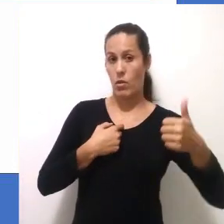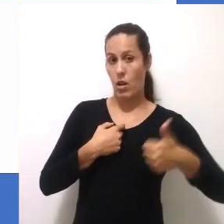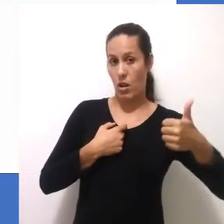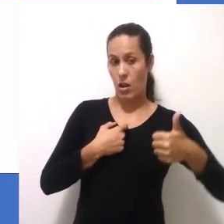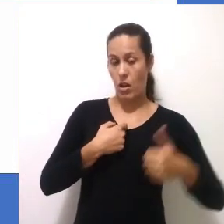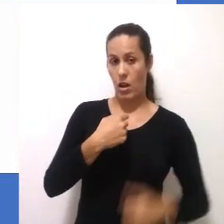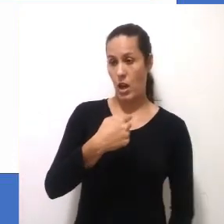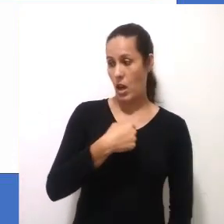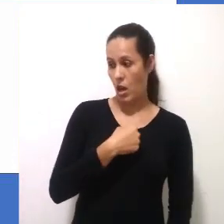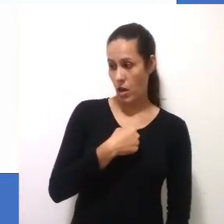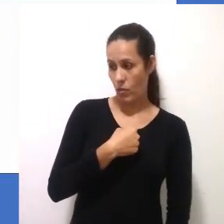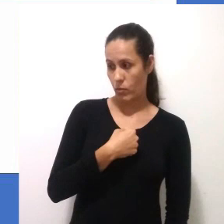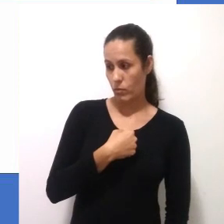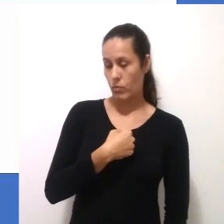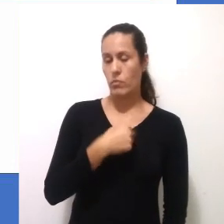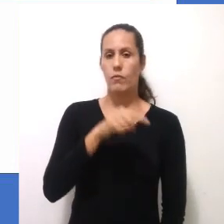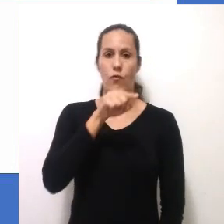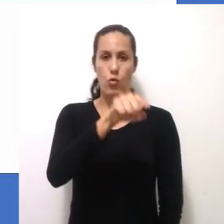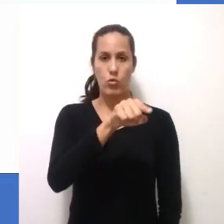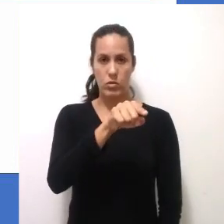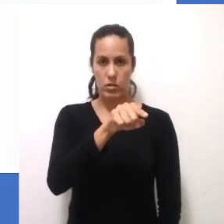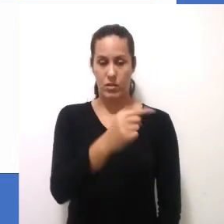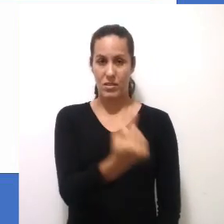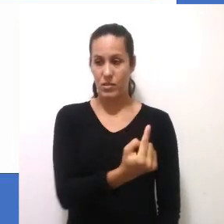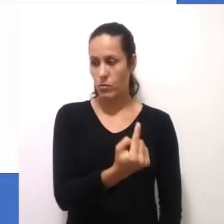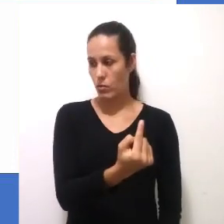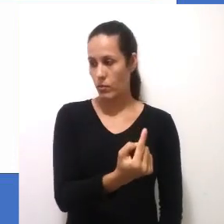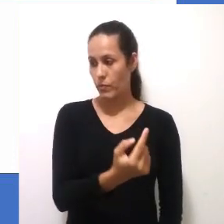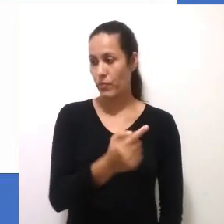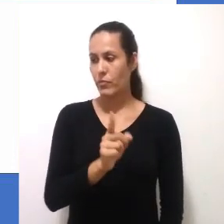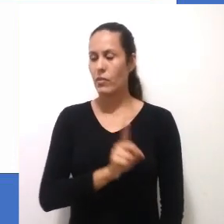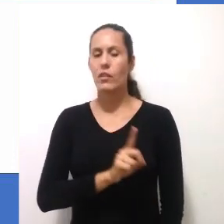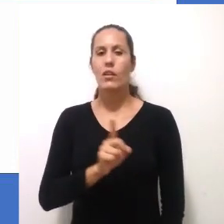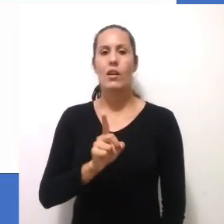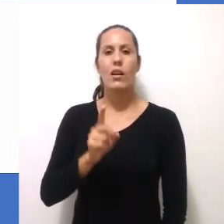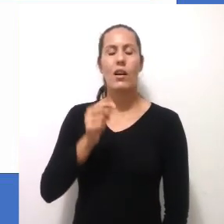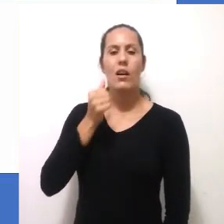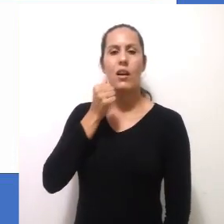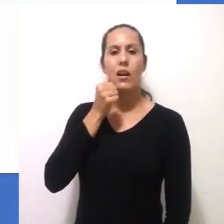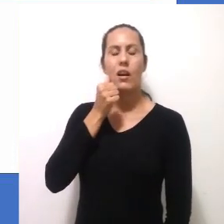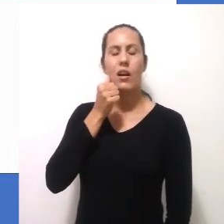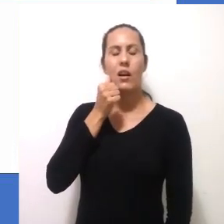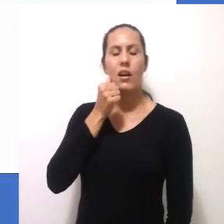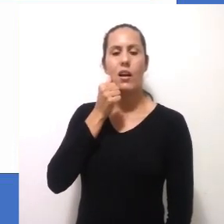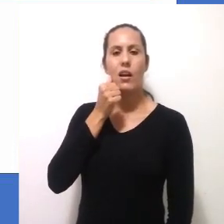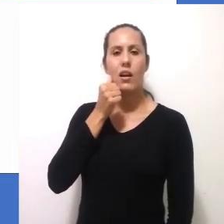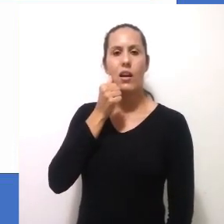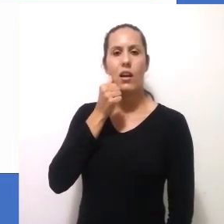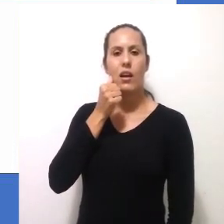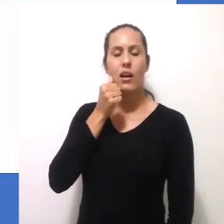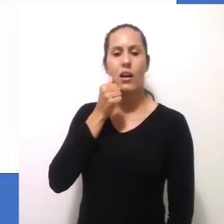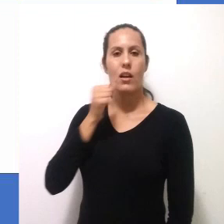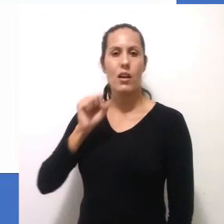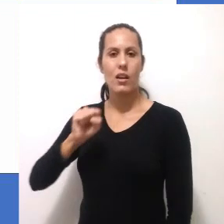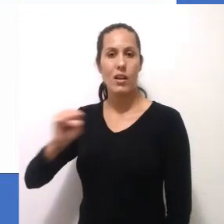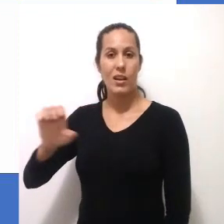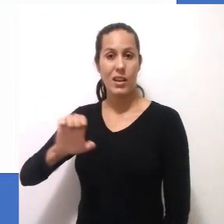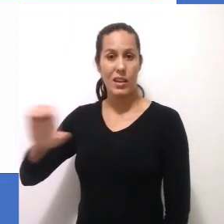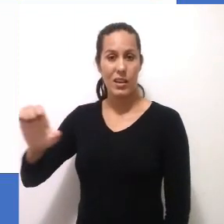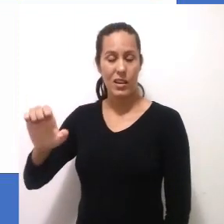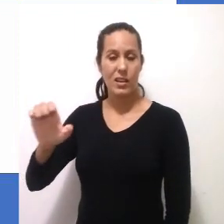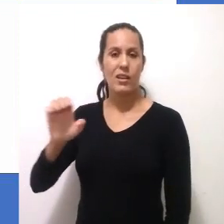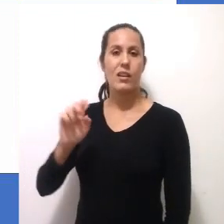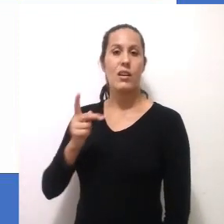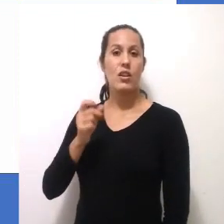eu, you, você no singular, he, ele, she e ela